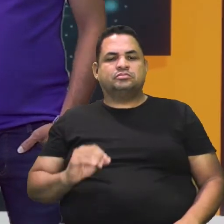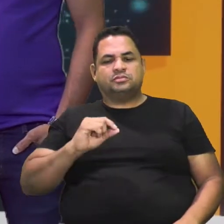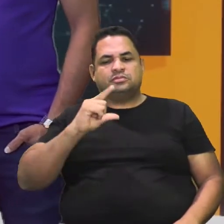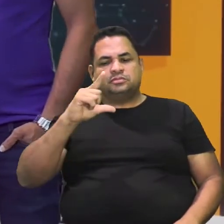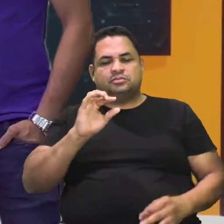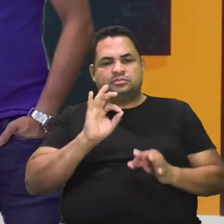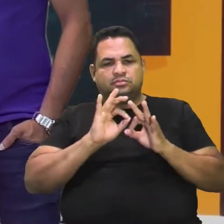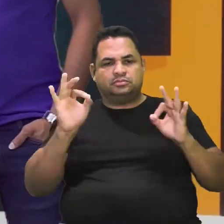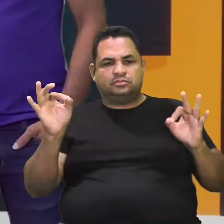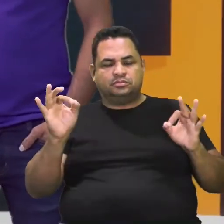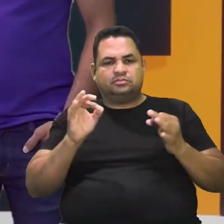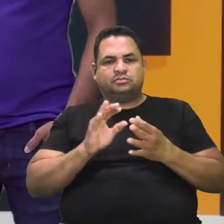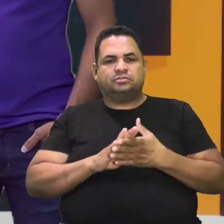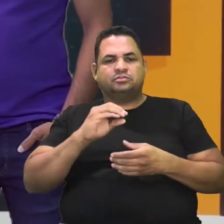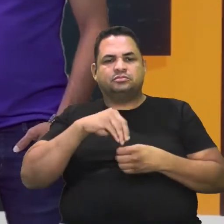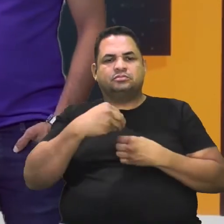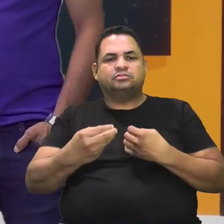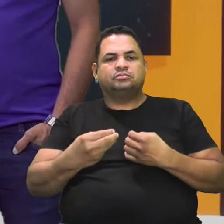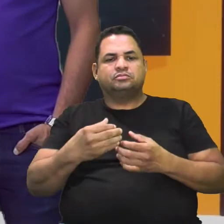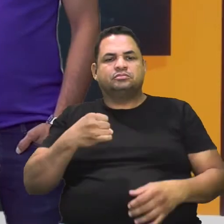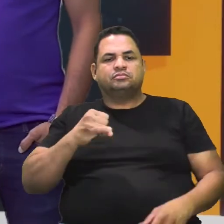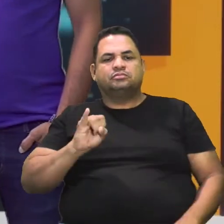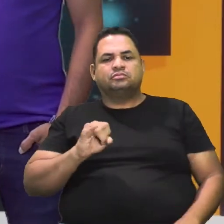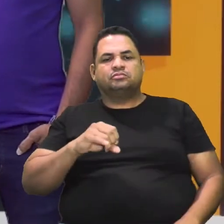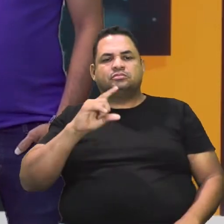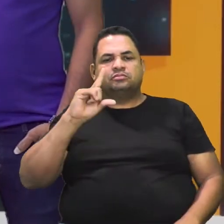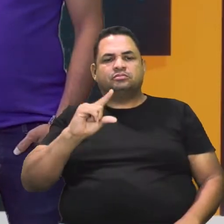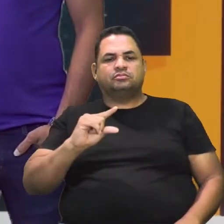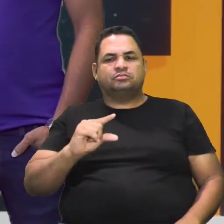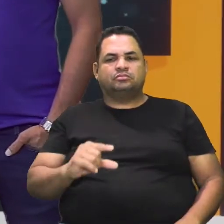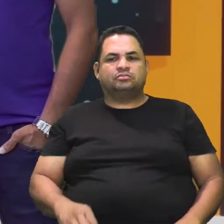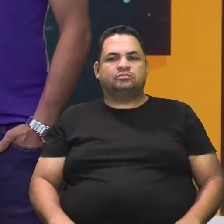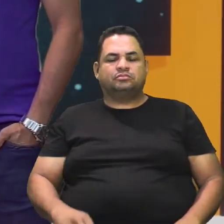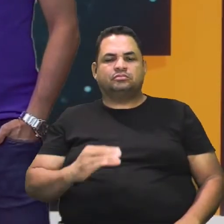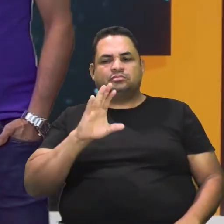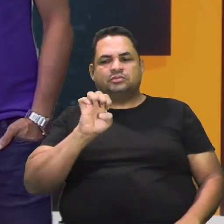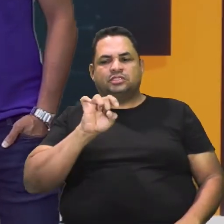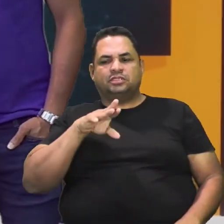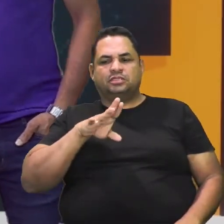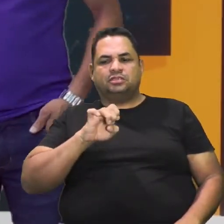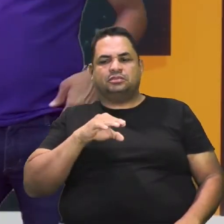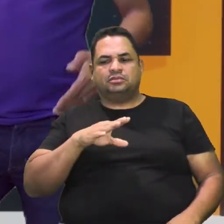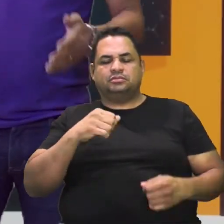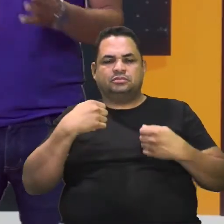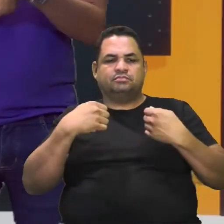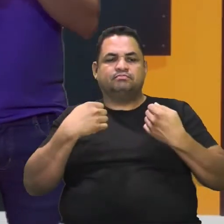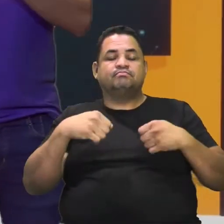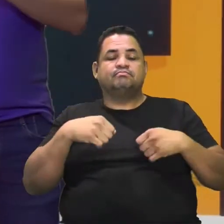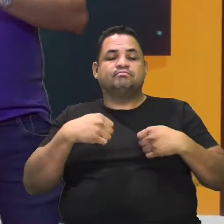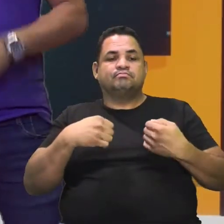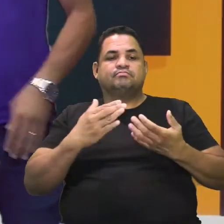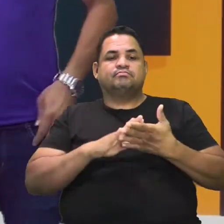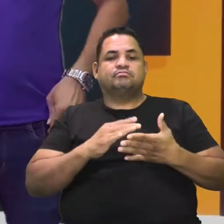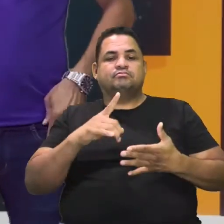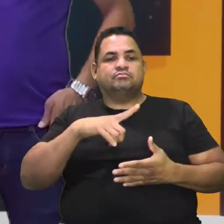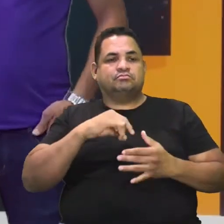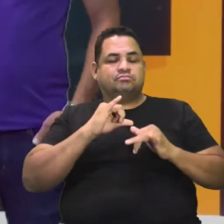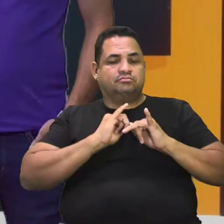deu maior a distância, é externa. Se deu menor, é secante. Então, precisamos